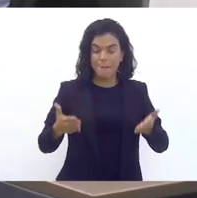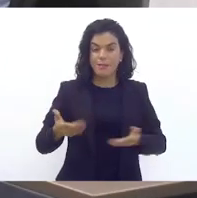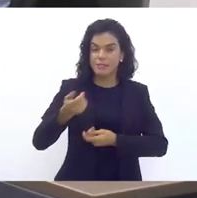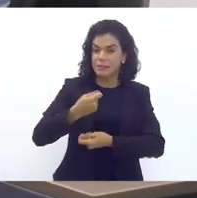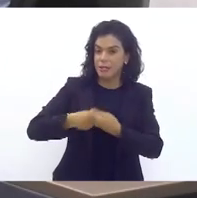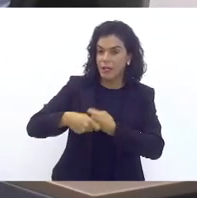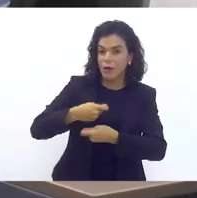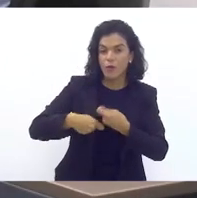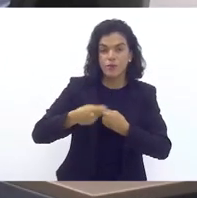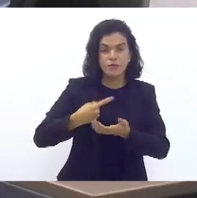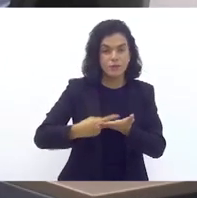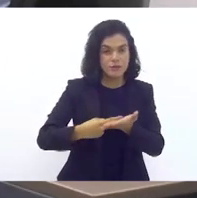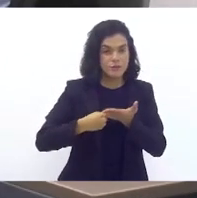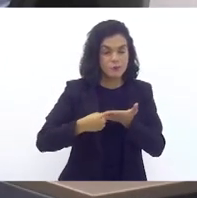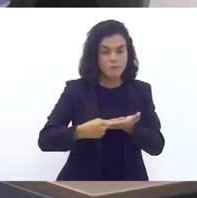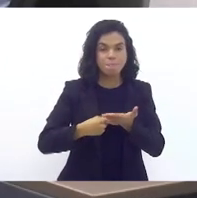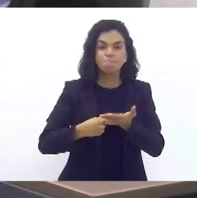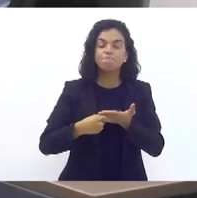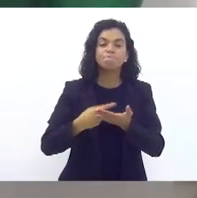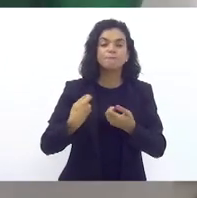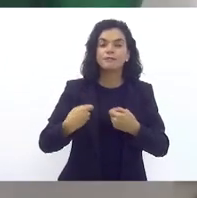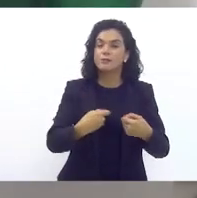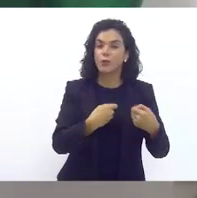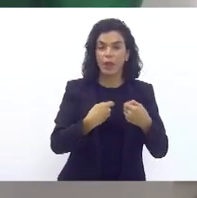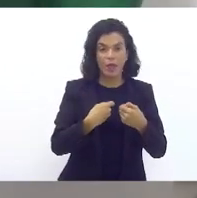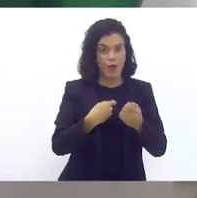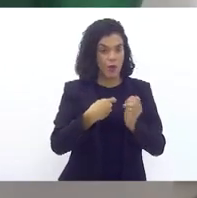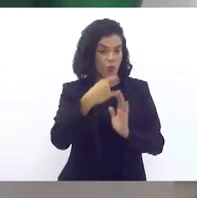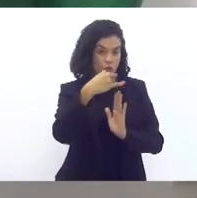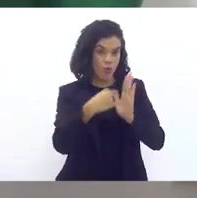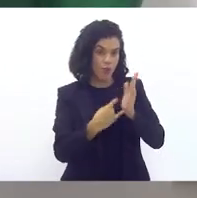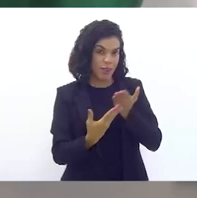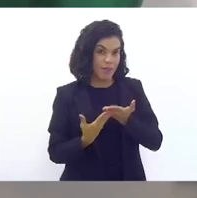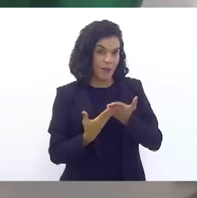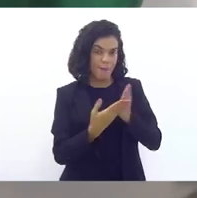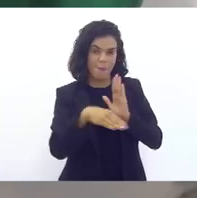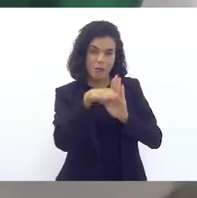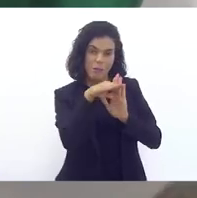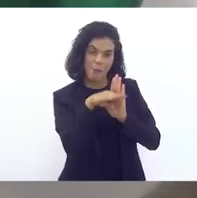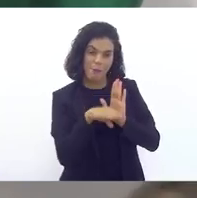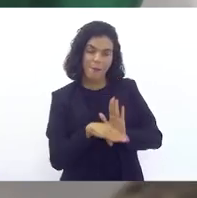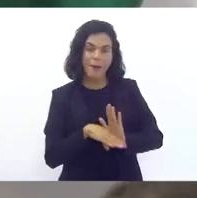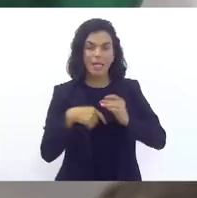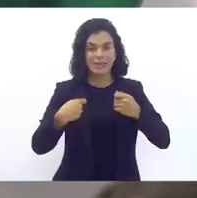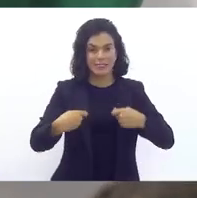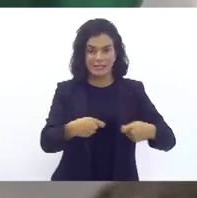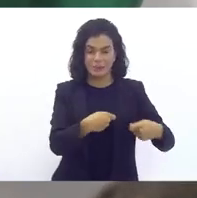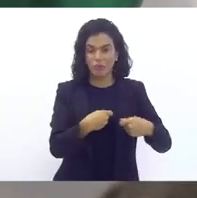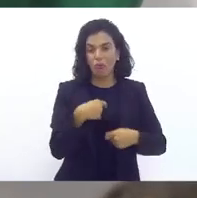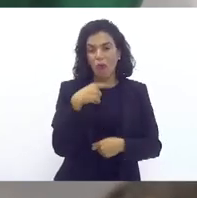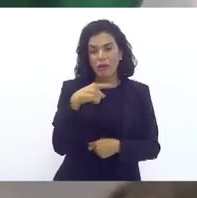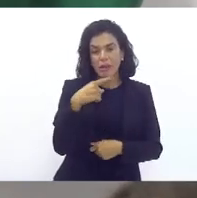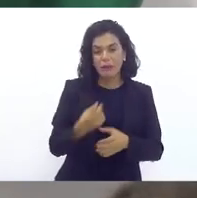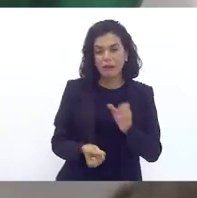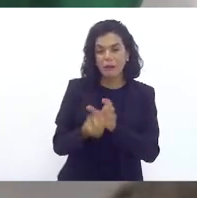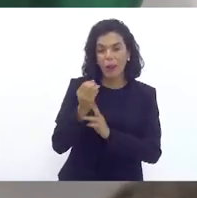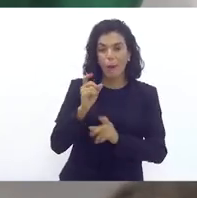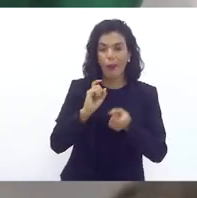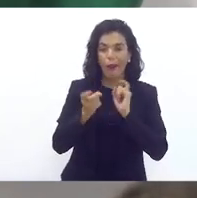seja retomada com os encaminhamentos necessários. Não adianta a gente promover uma reunião